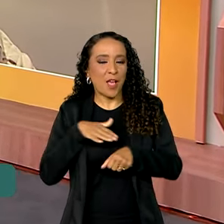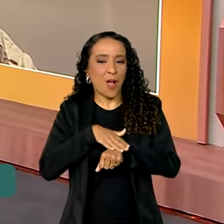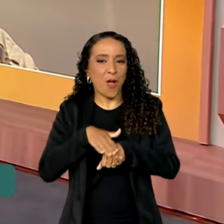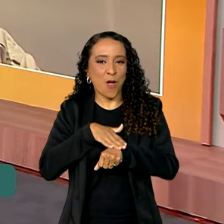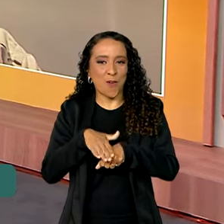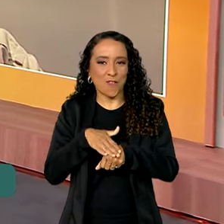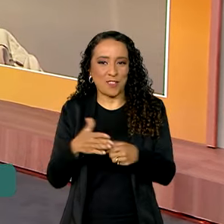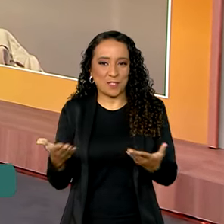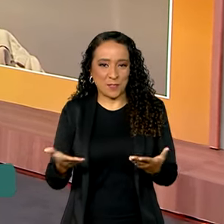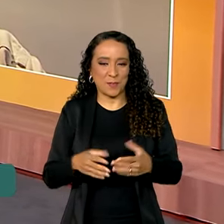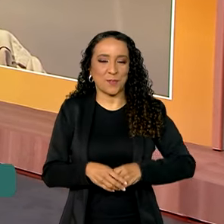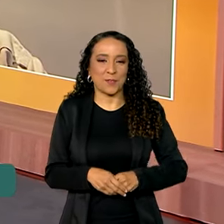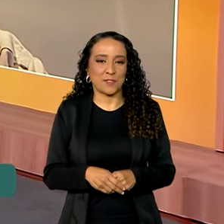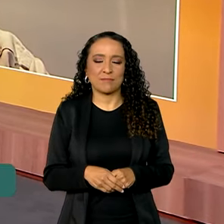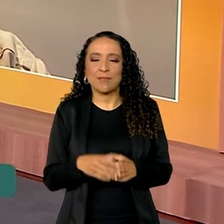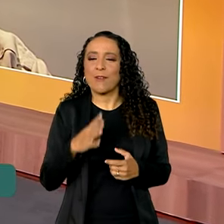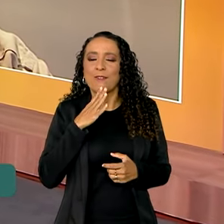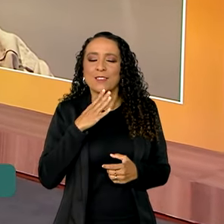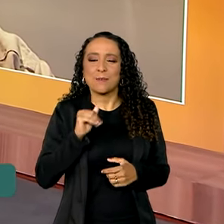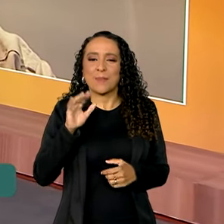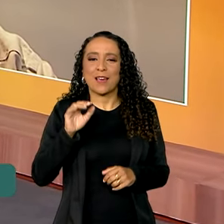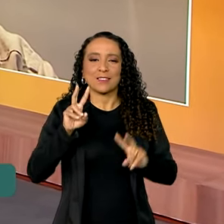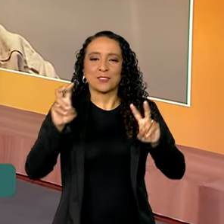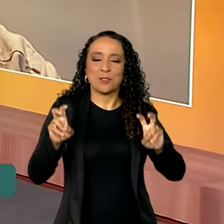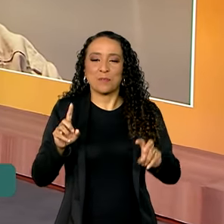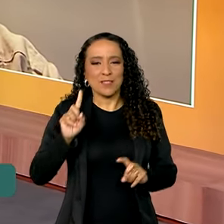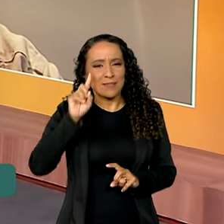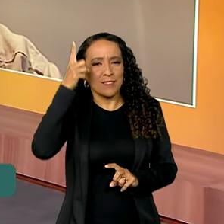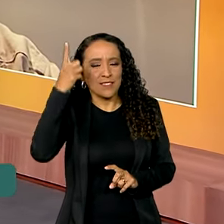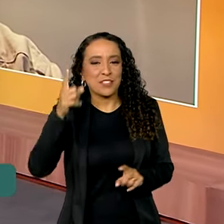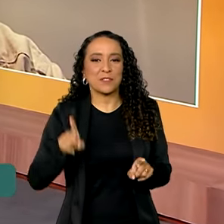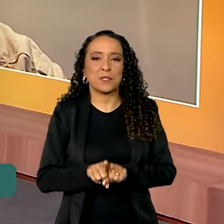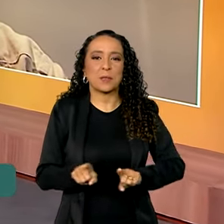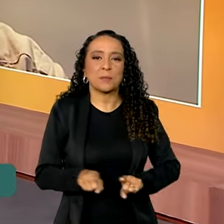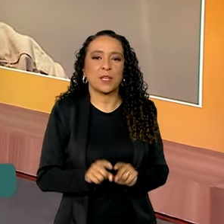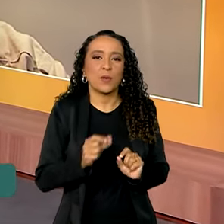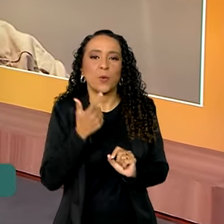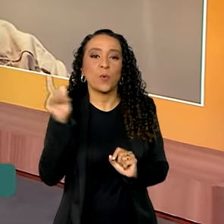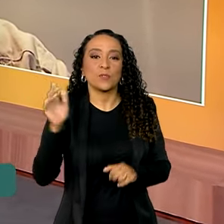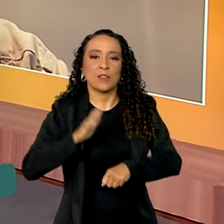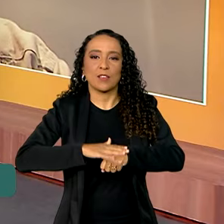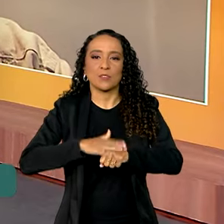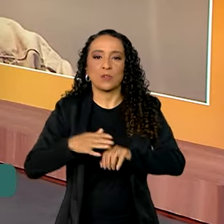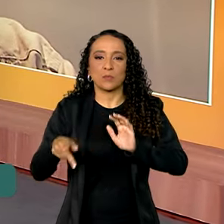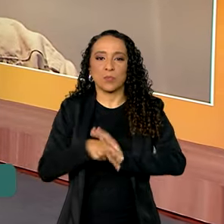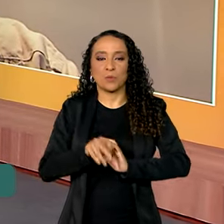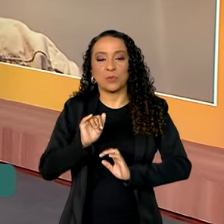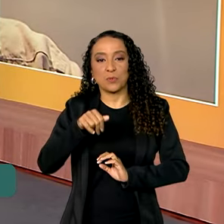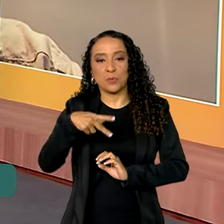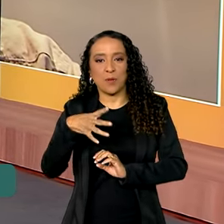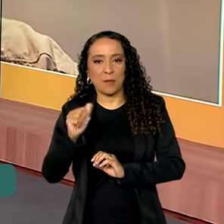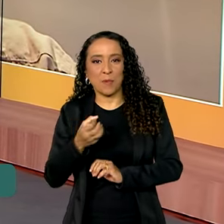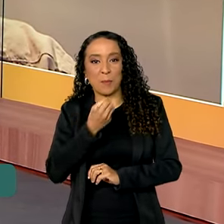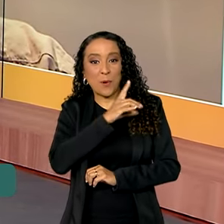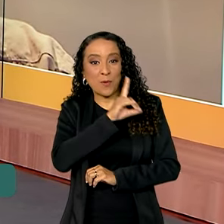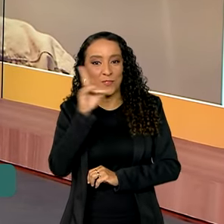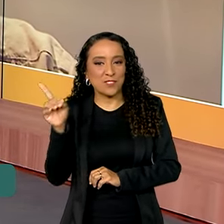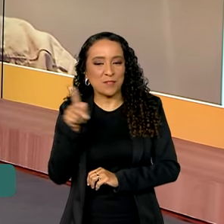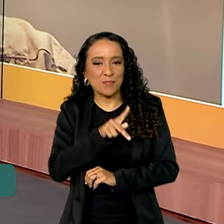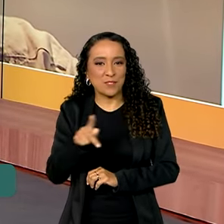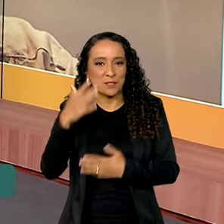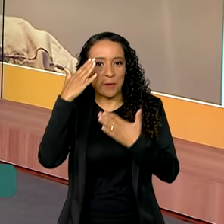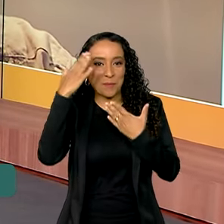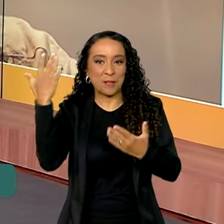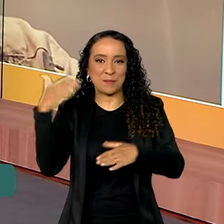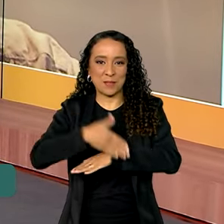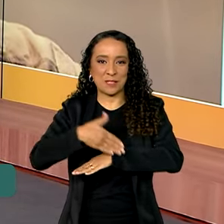vamos conversar agora para conhecer mais sobre essa iniciativa e também outras ações do INPA. Bom dia, professor. Muito